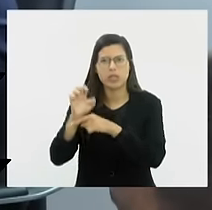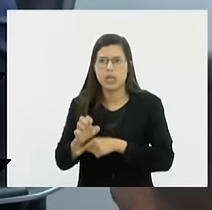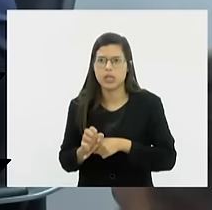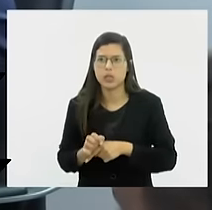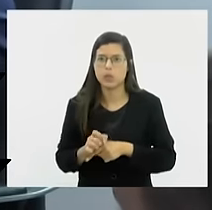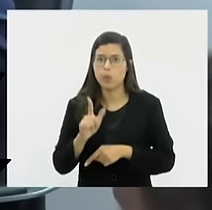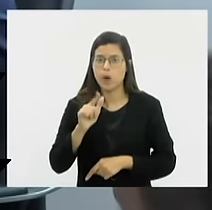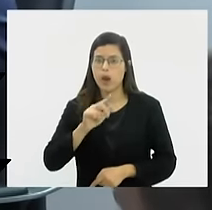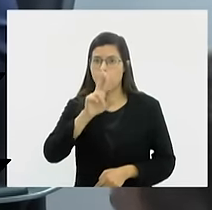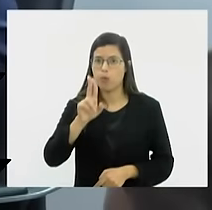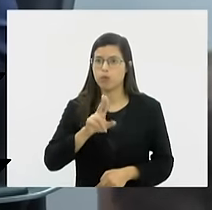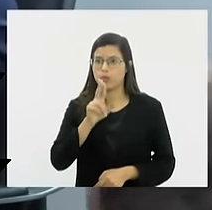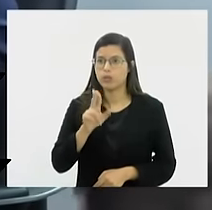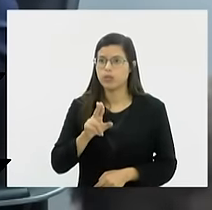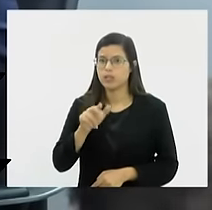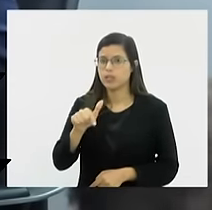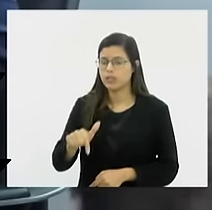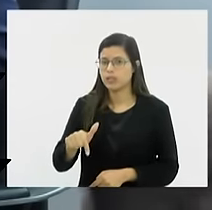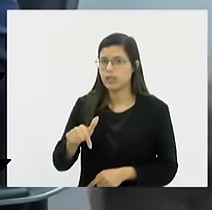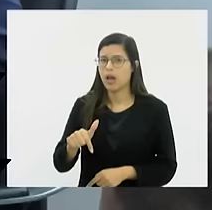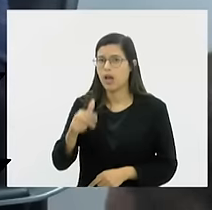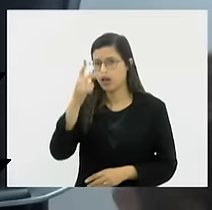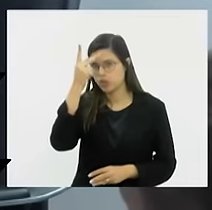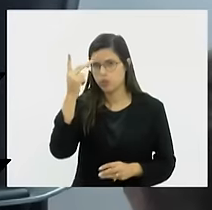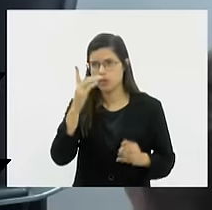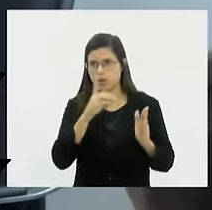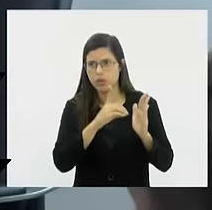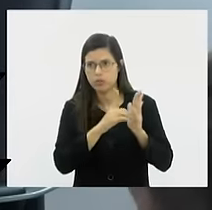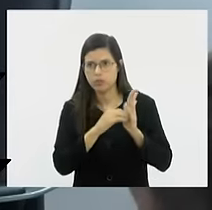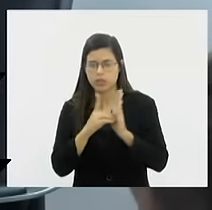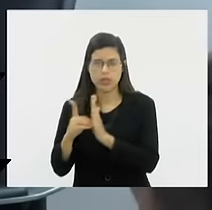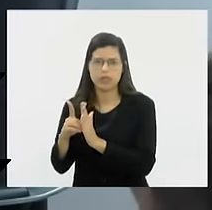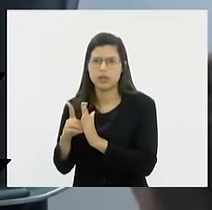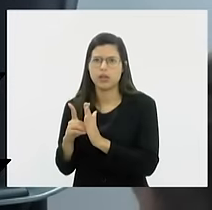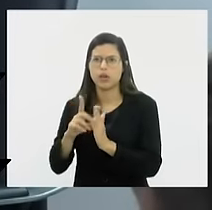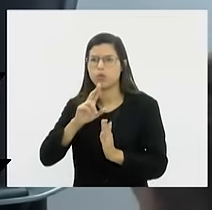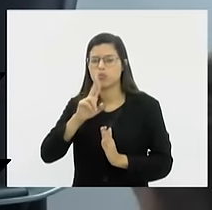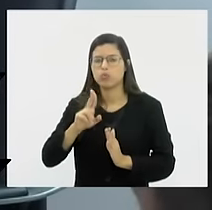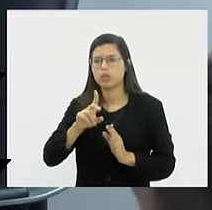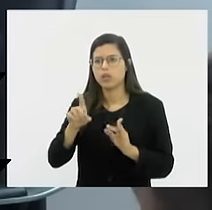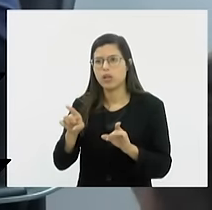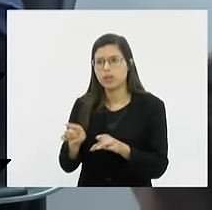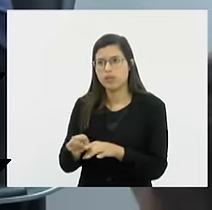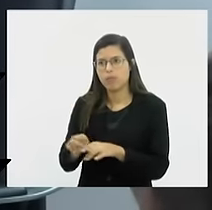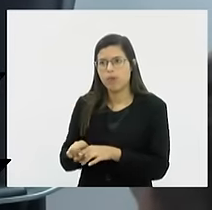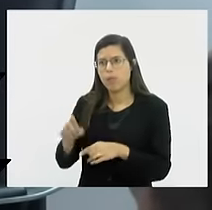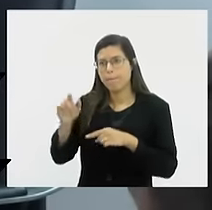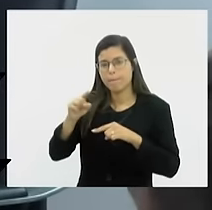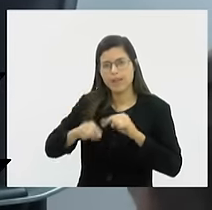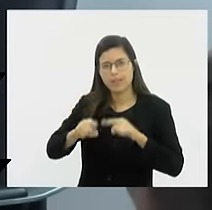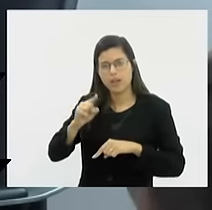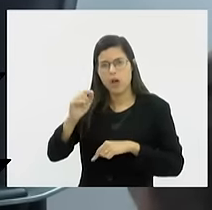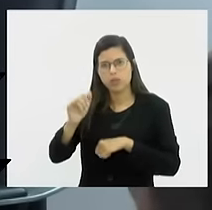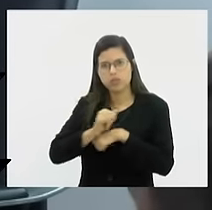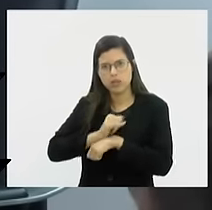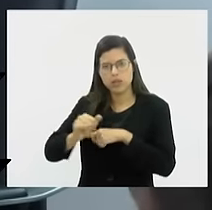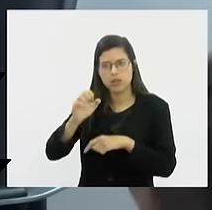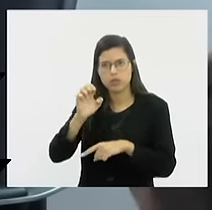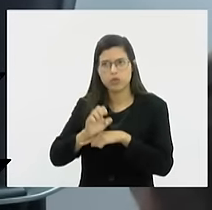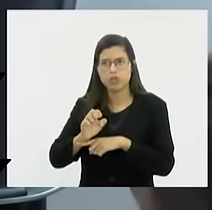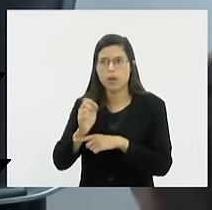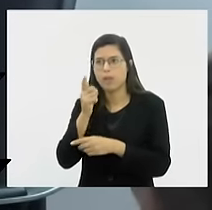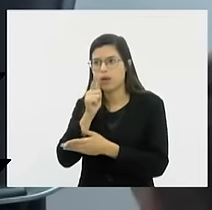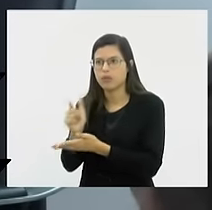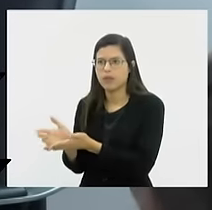os pobres coitados dos agentes do DETRAN, usar o aparato do Estado para poder arrecadar, porque aí, naquele caso, não é da PL